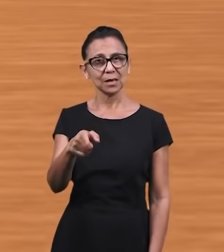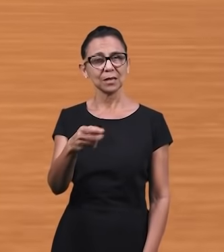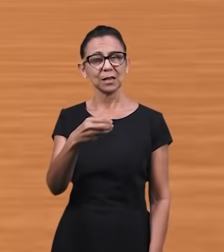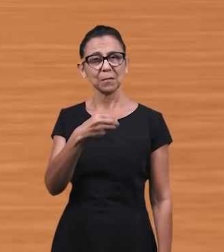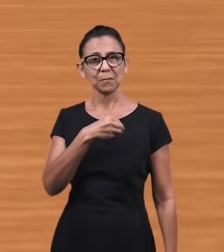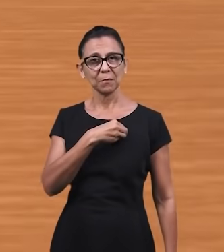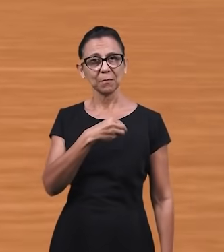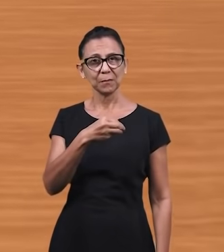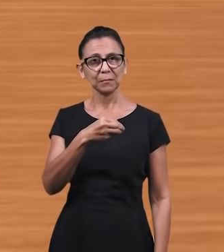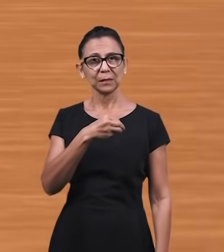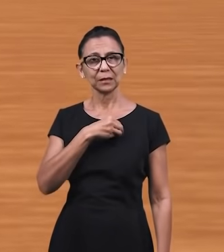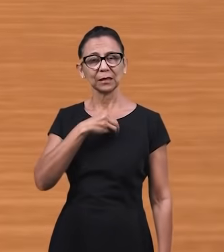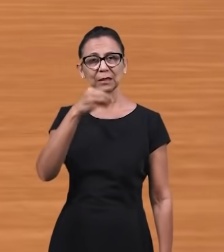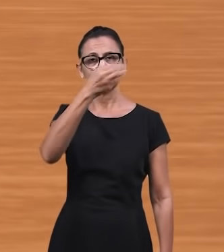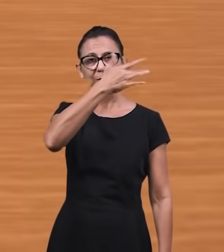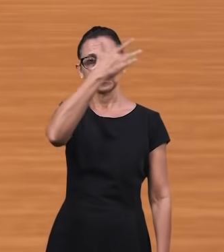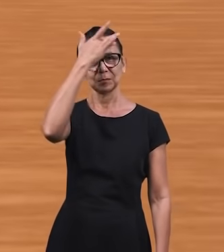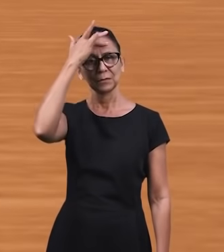Chama, ó